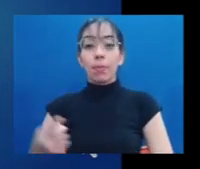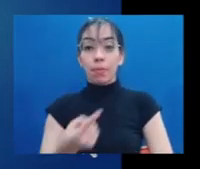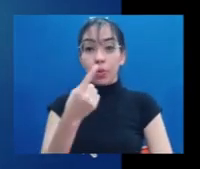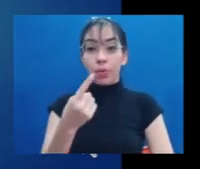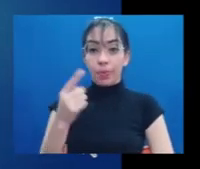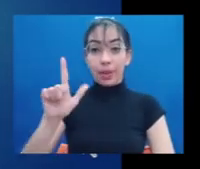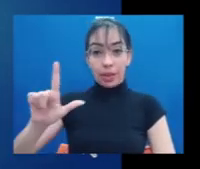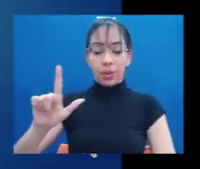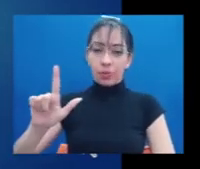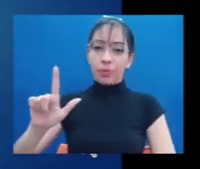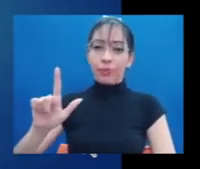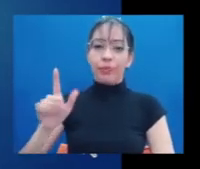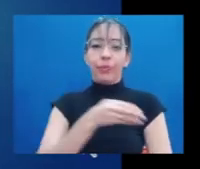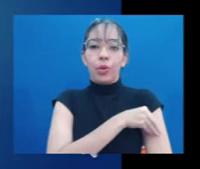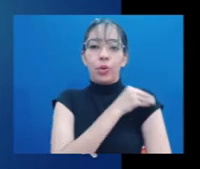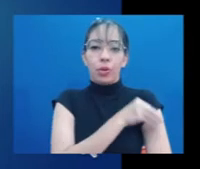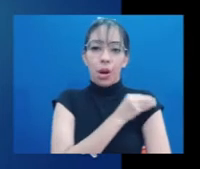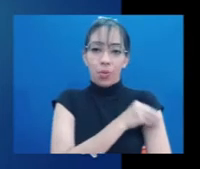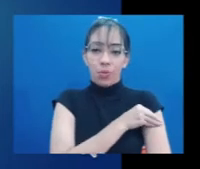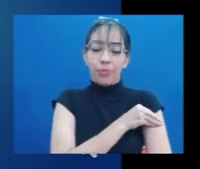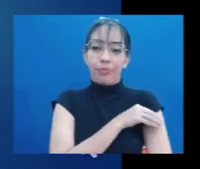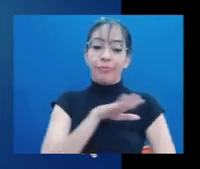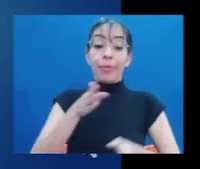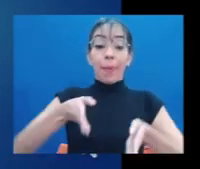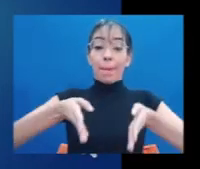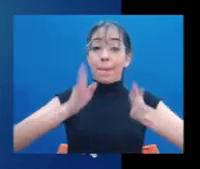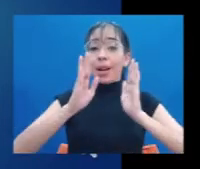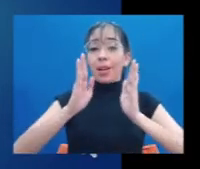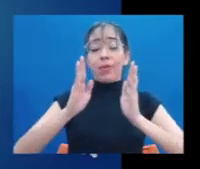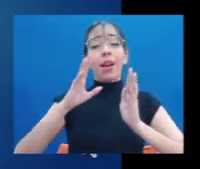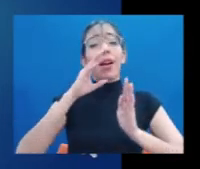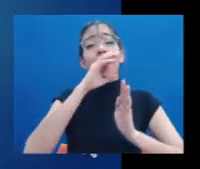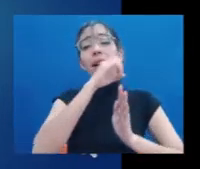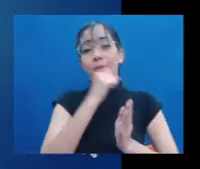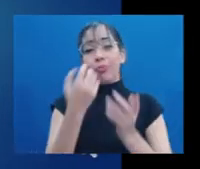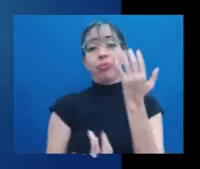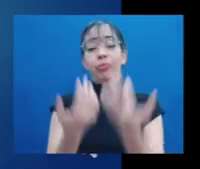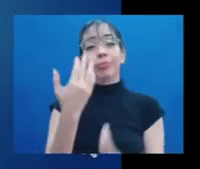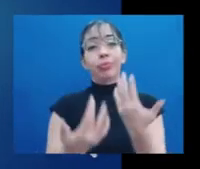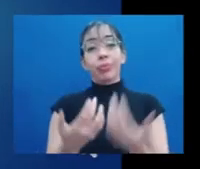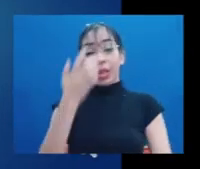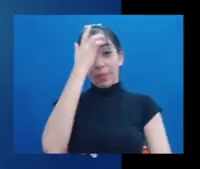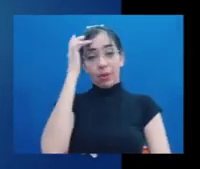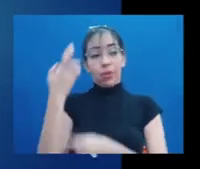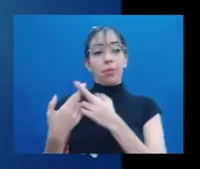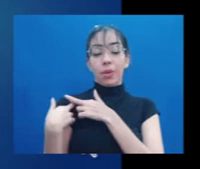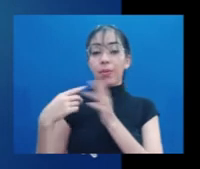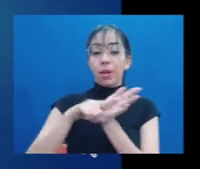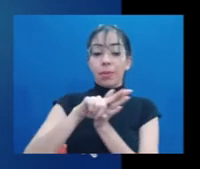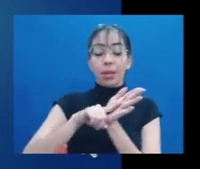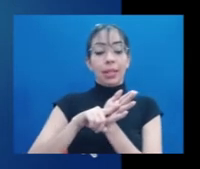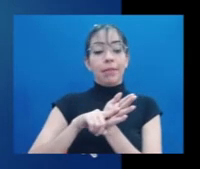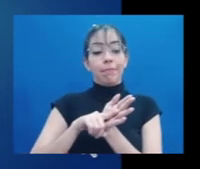No prédio, havia mais de 200 mil litros de álcool armazenados num depósito, e mesmo sem apontar uma causa direta do que gerou esse superaquecimento